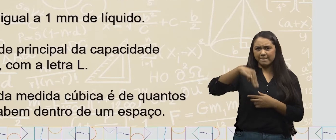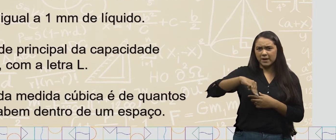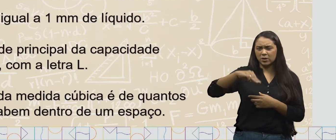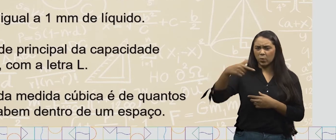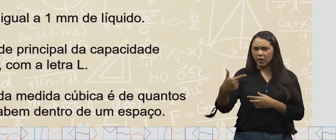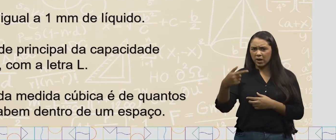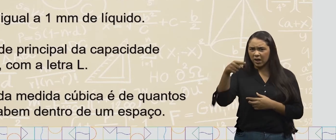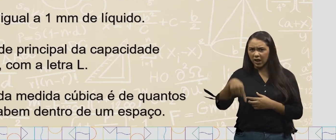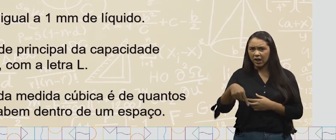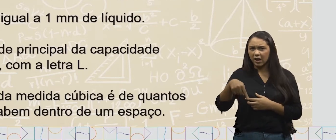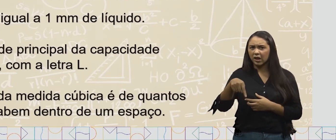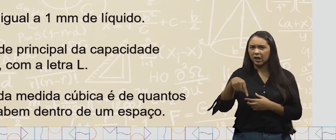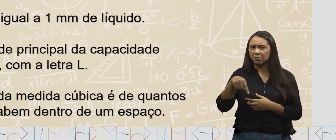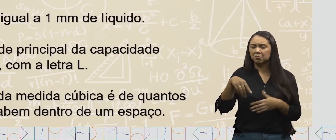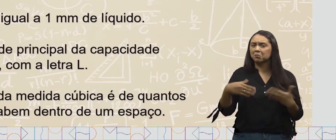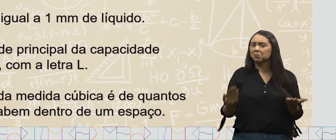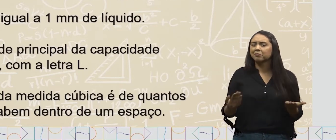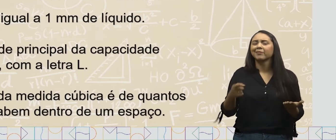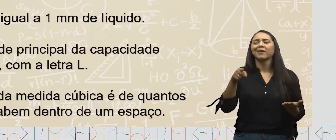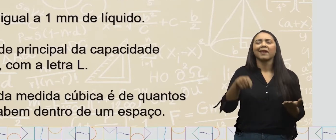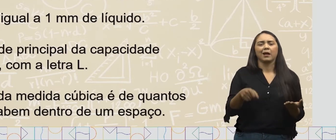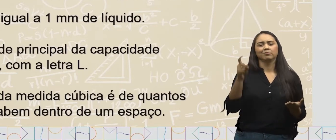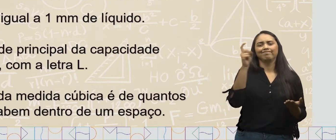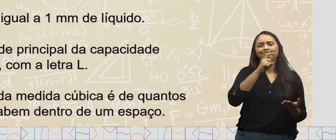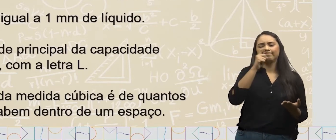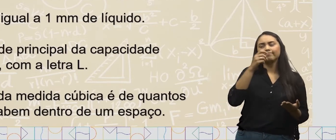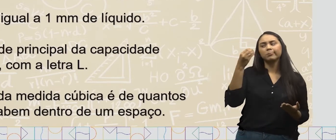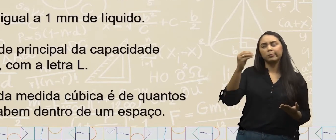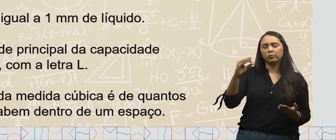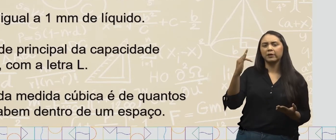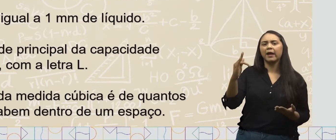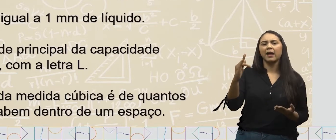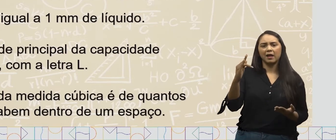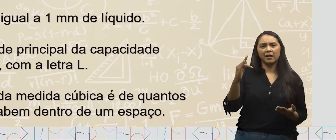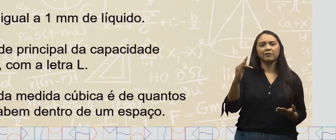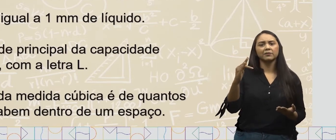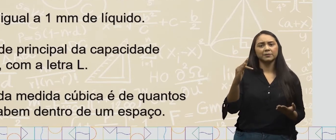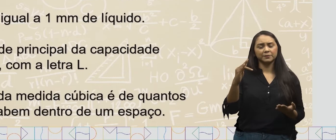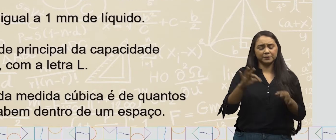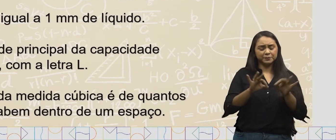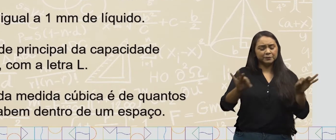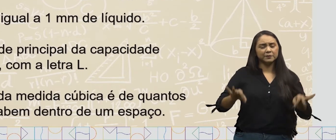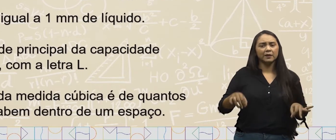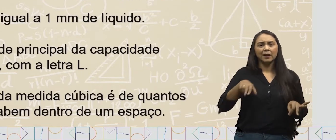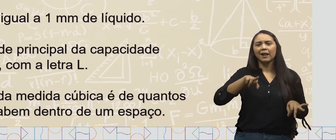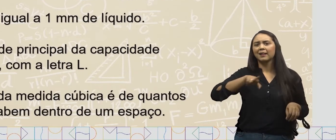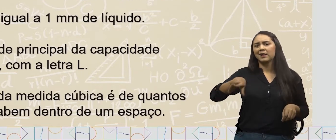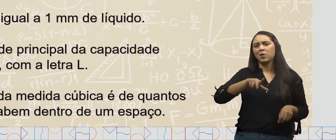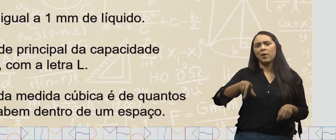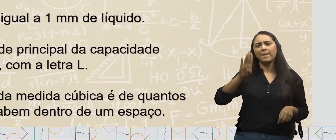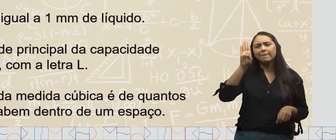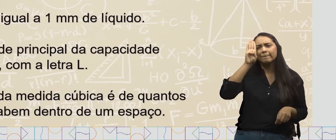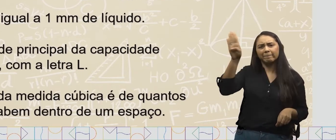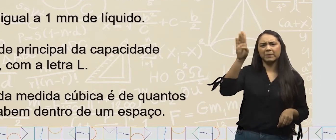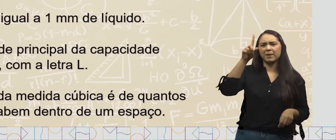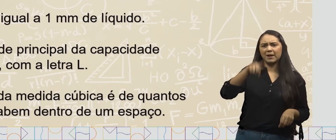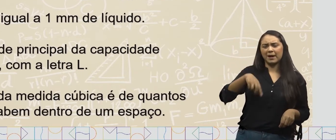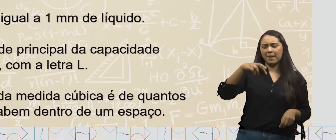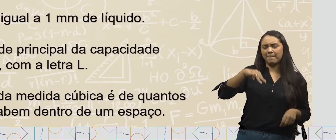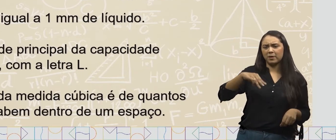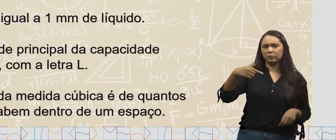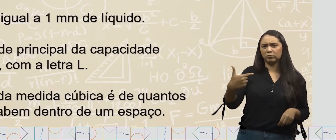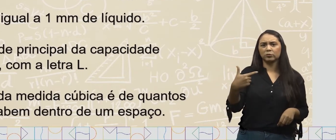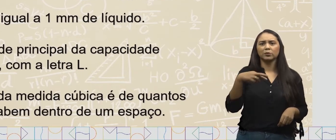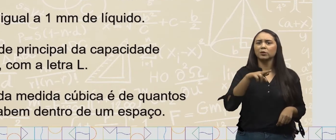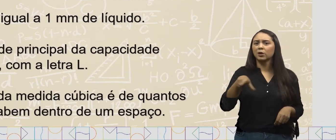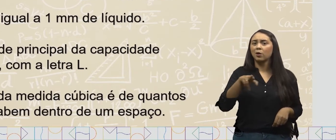falso? Vamos à resposta? Isso é falso. A unidade principal do volume não é o metro quadrado, mas sim o